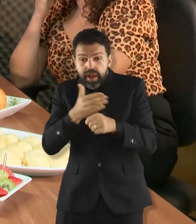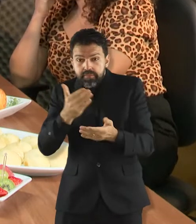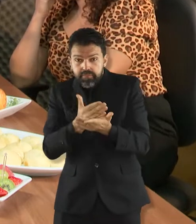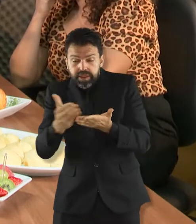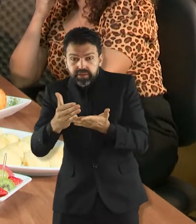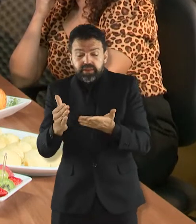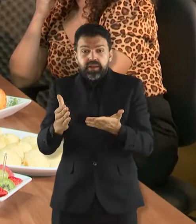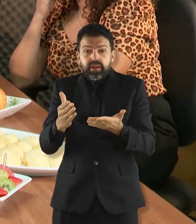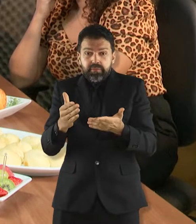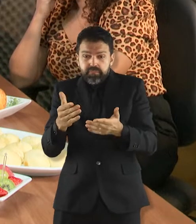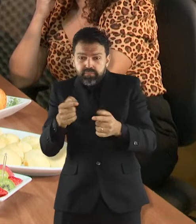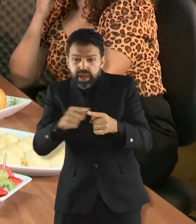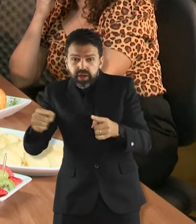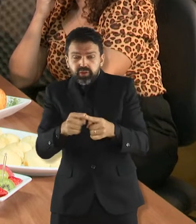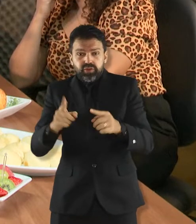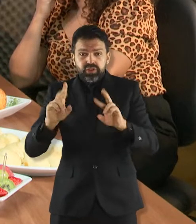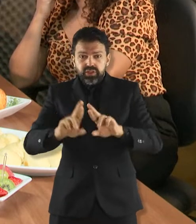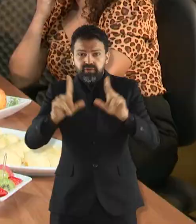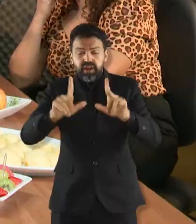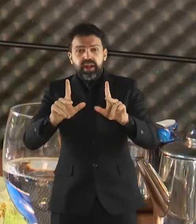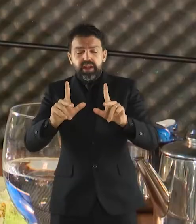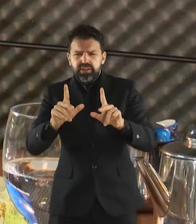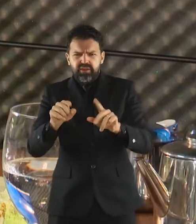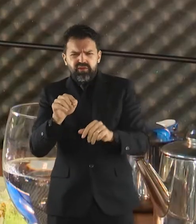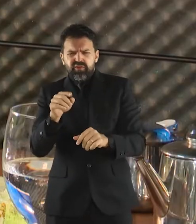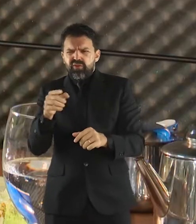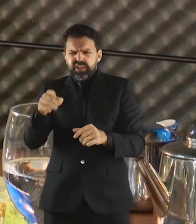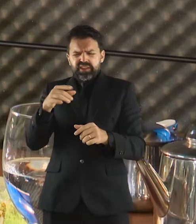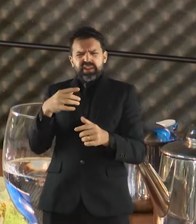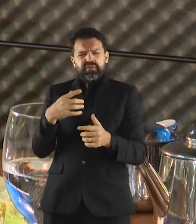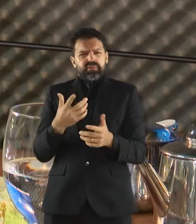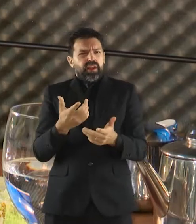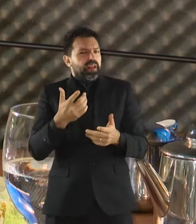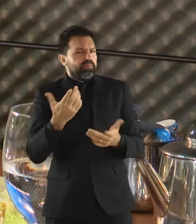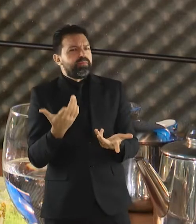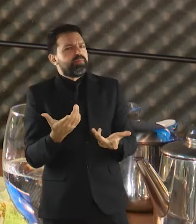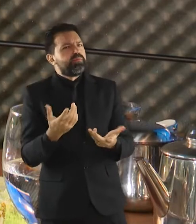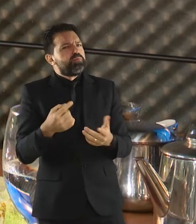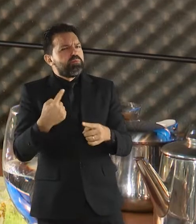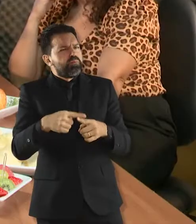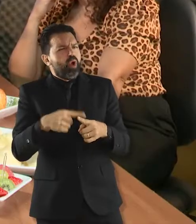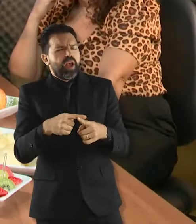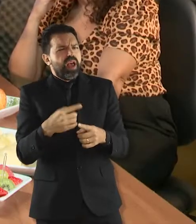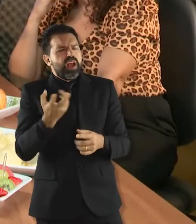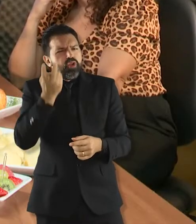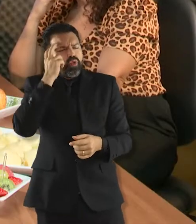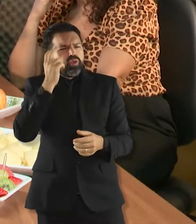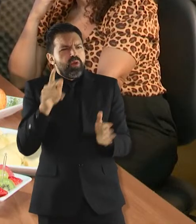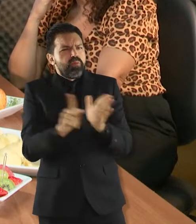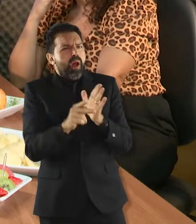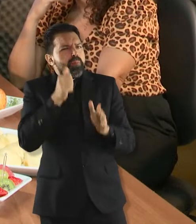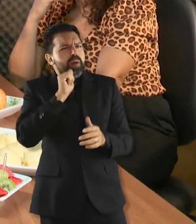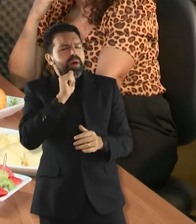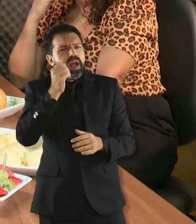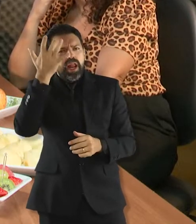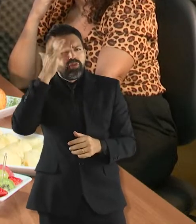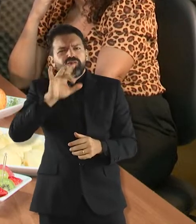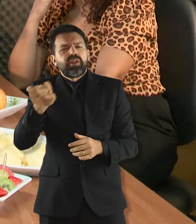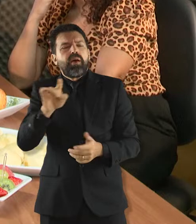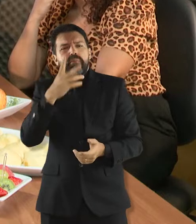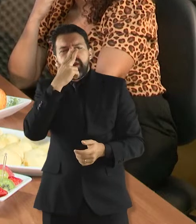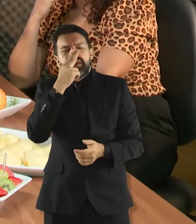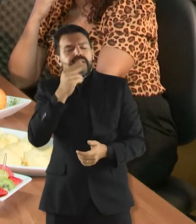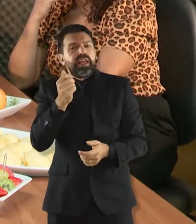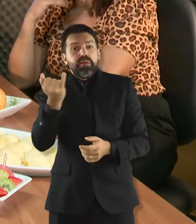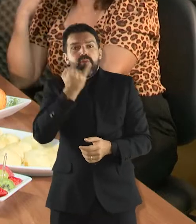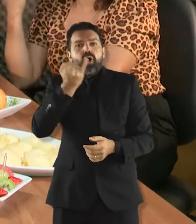Não sei, acho que não, porque não é da cultura dela, entendeu? Mas Não ela é. entende que você exerce uma função Entende, importante hoje,